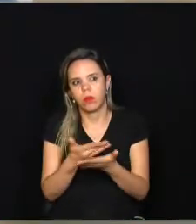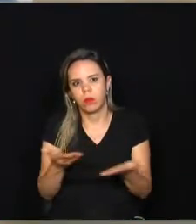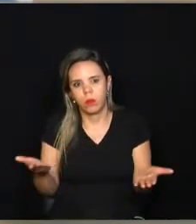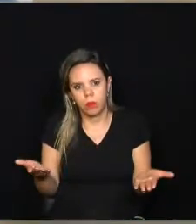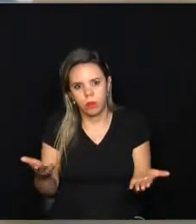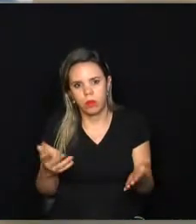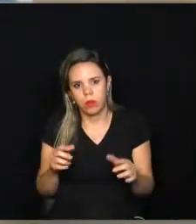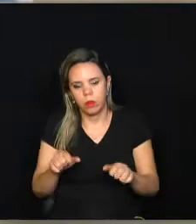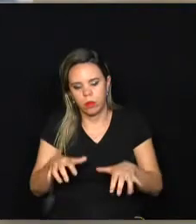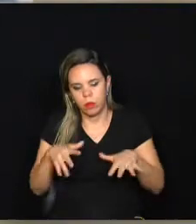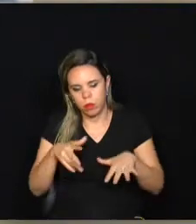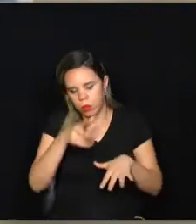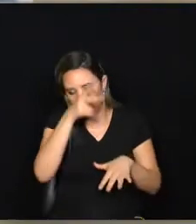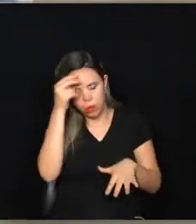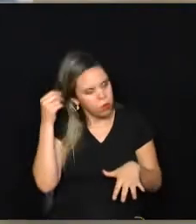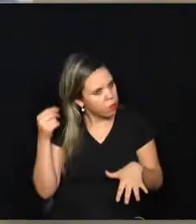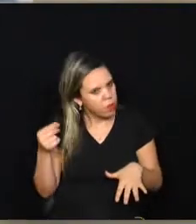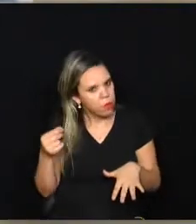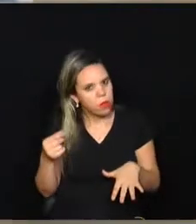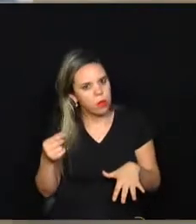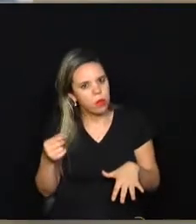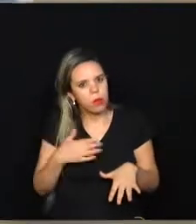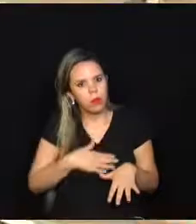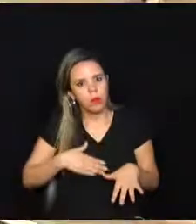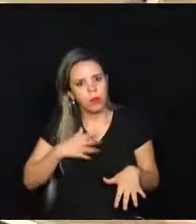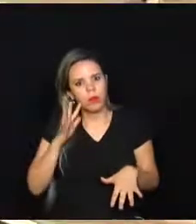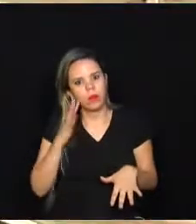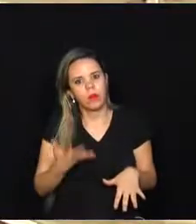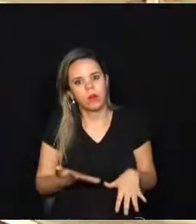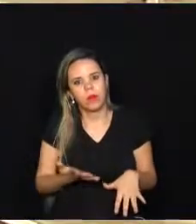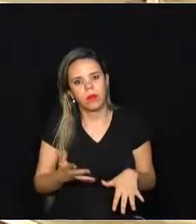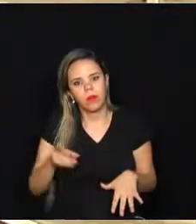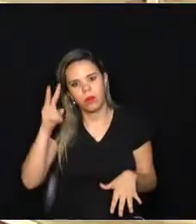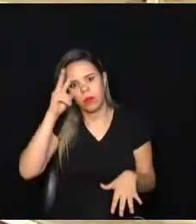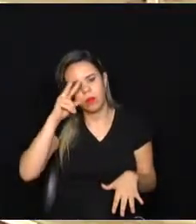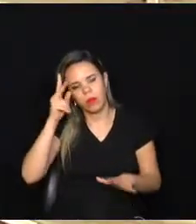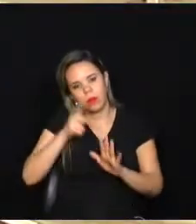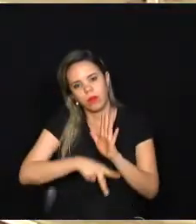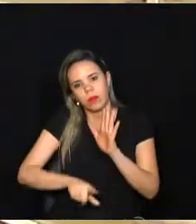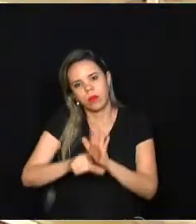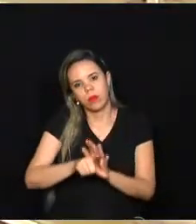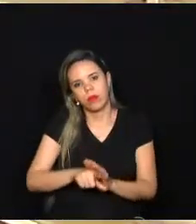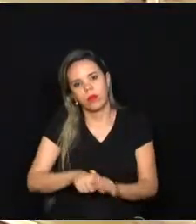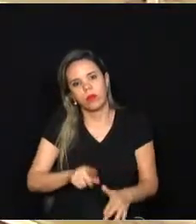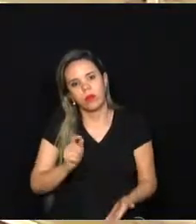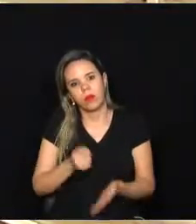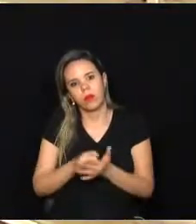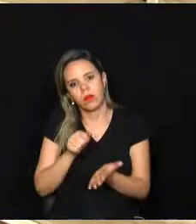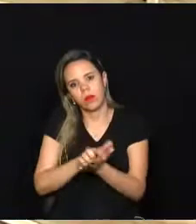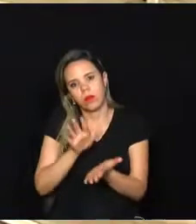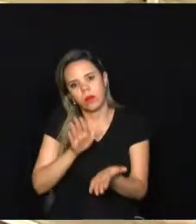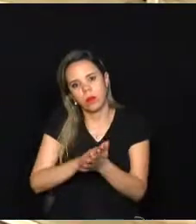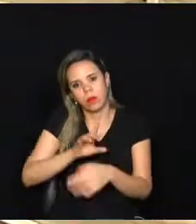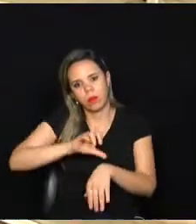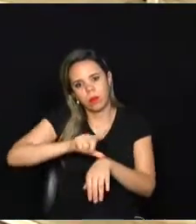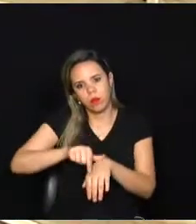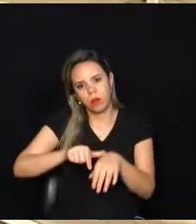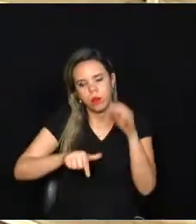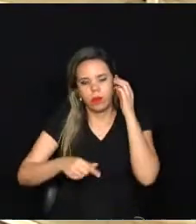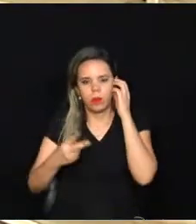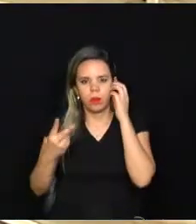audiência pública e que todos estejam satisfeitos com o resultado. Lembrando que o projeto de lei determina que a multa por atraso passará a ser